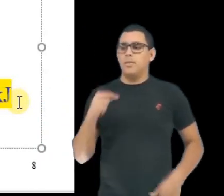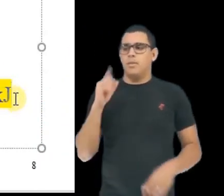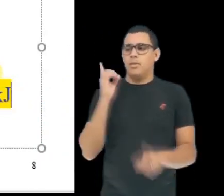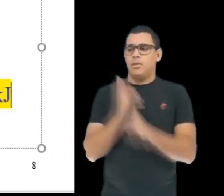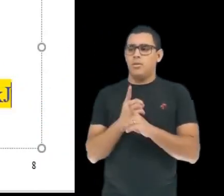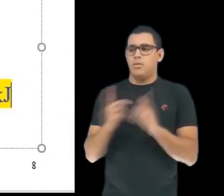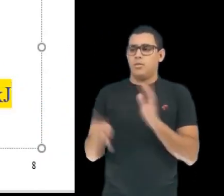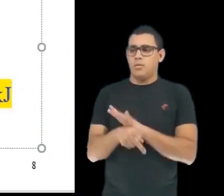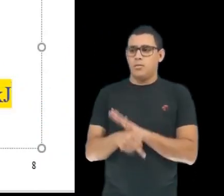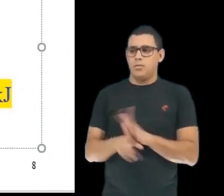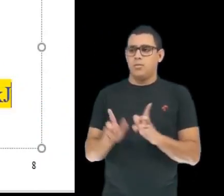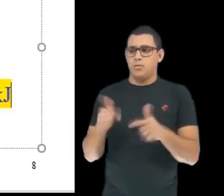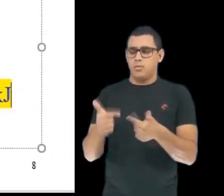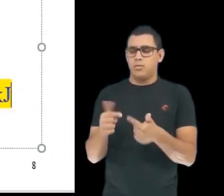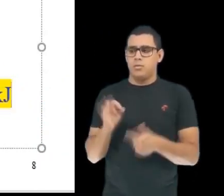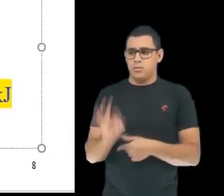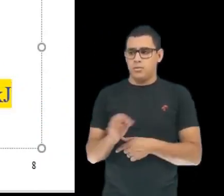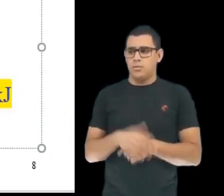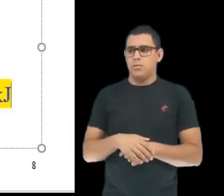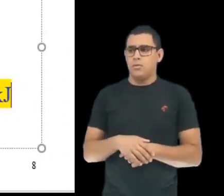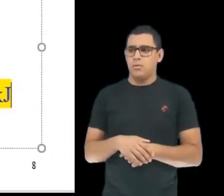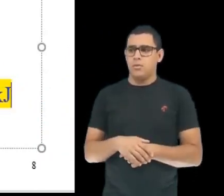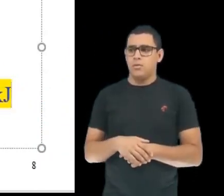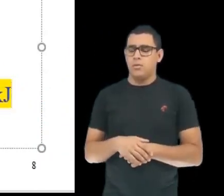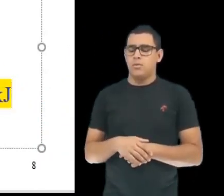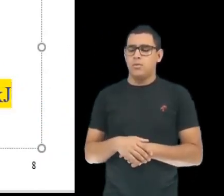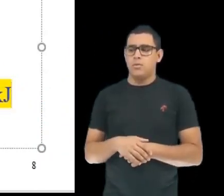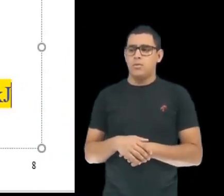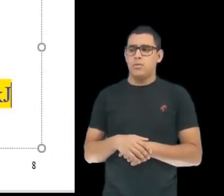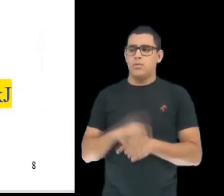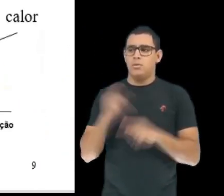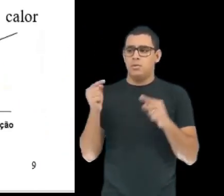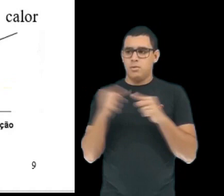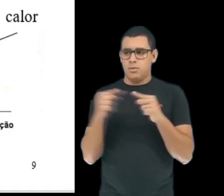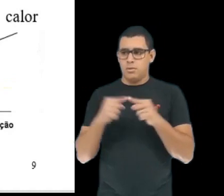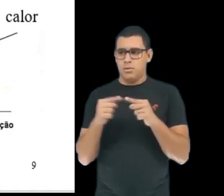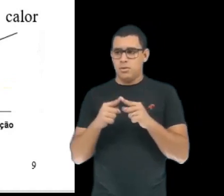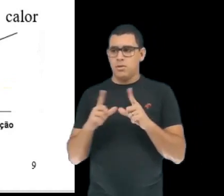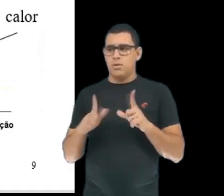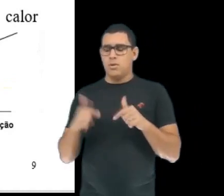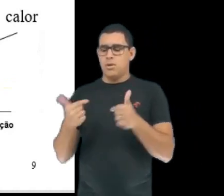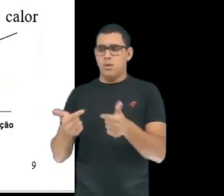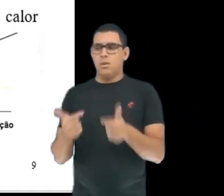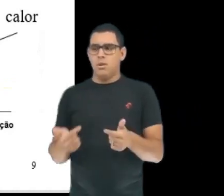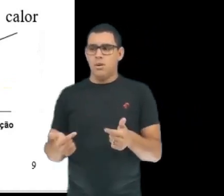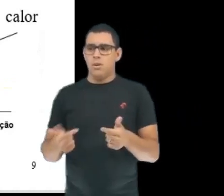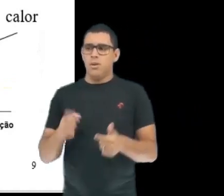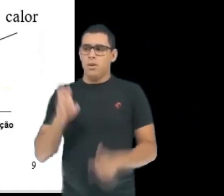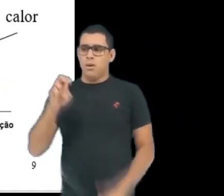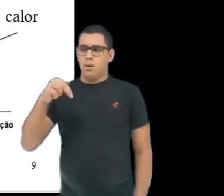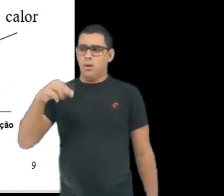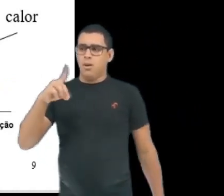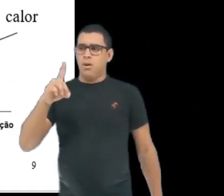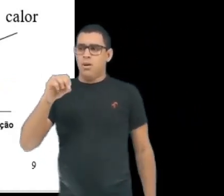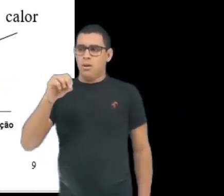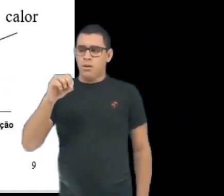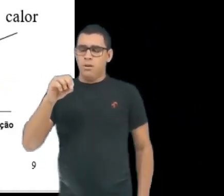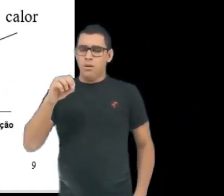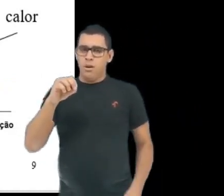393 quilojoules, o que identifica uma reação exotérmica, certo? Em relação às reações